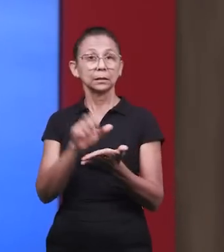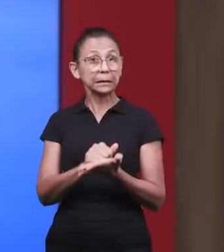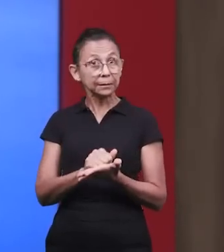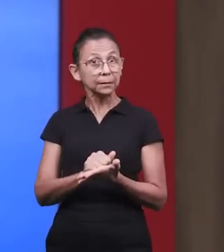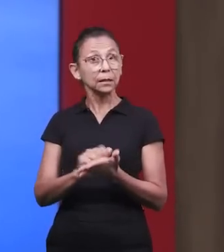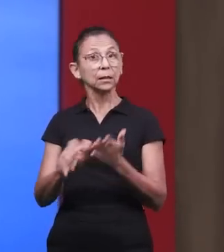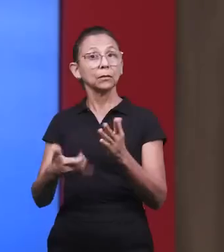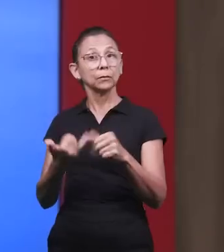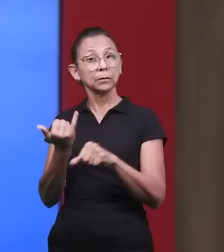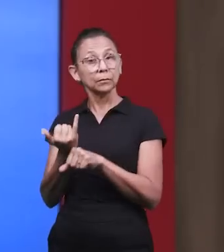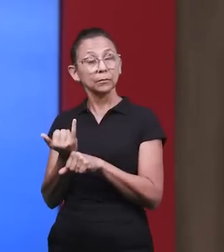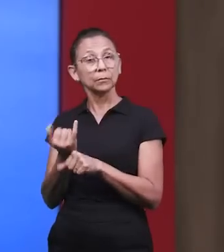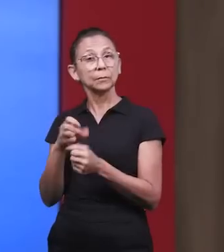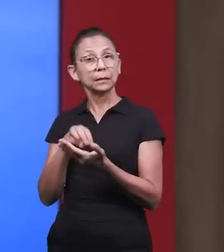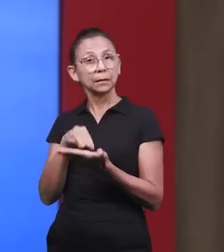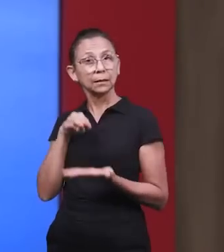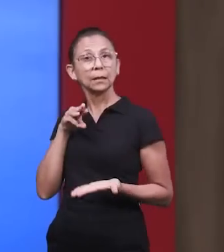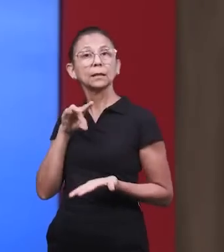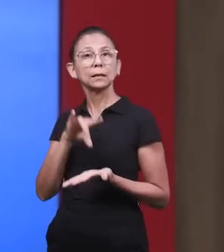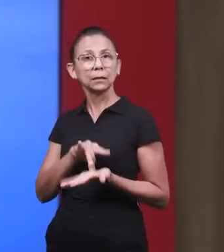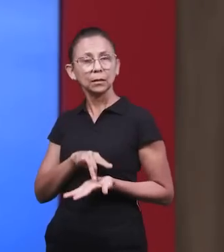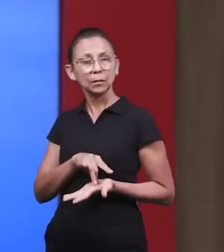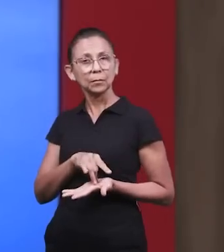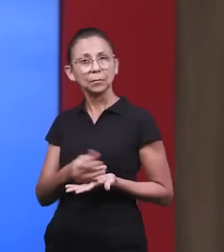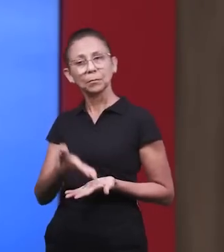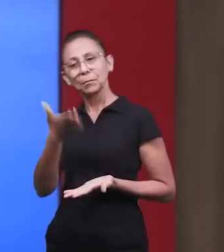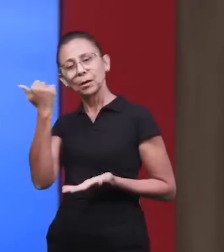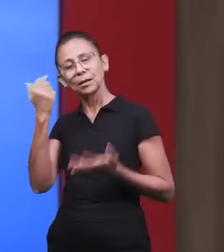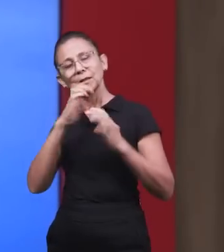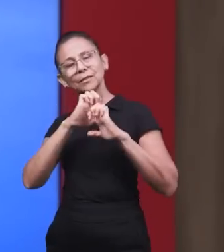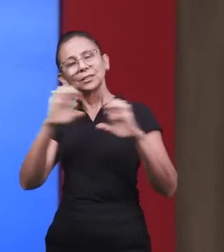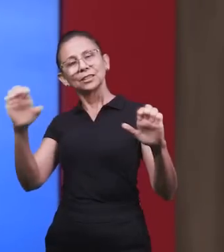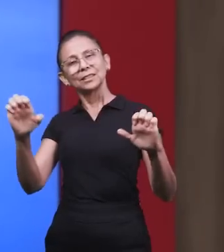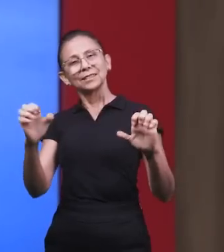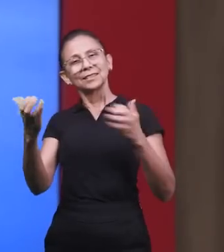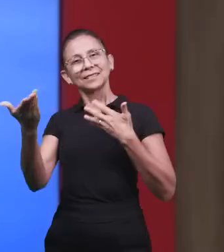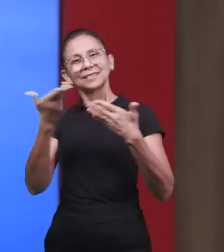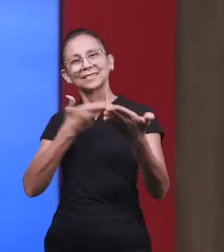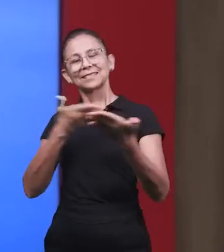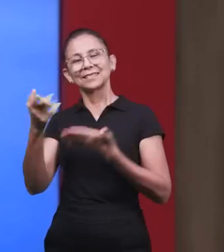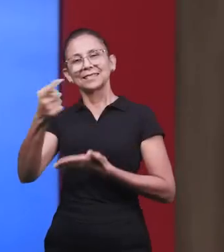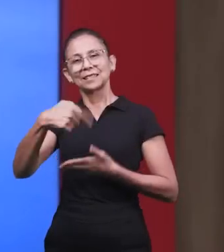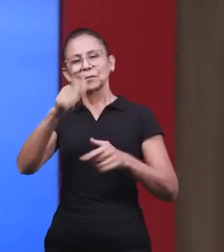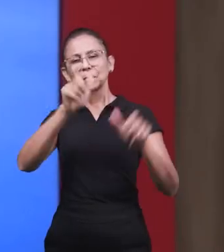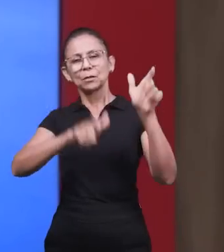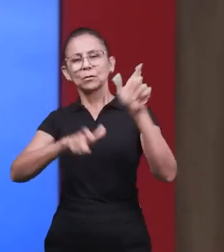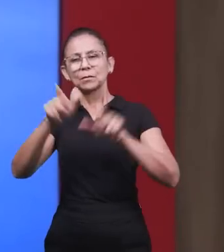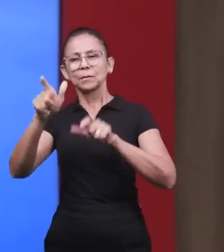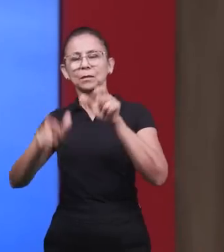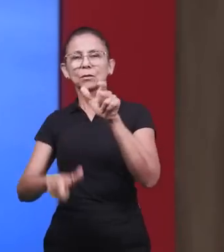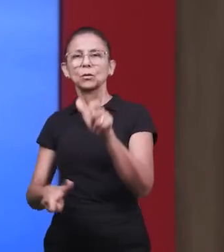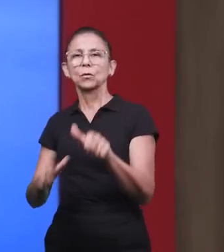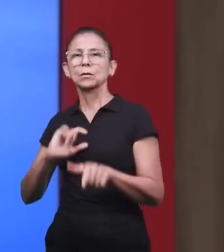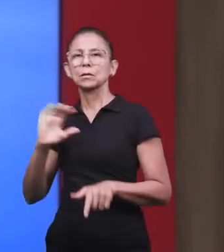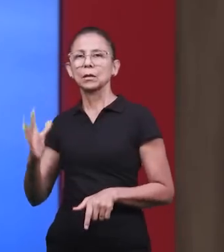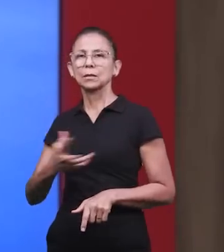YouTube. Isso mesmo, faça a sua inscrição e vamos evangelizar. Vamos compartilhar para que muitas pessoas